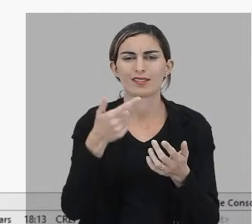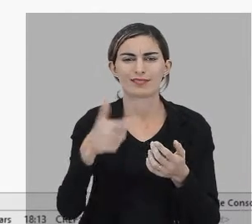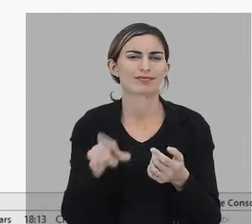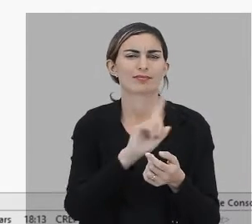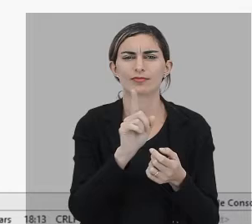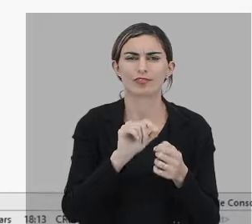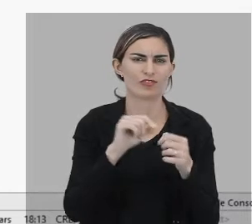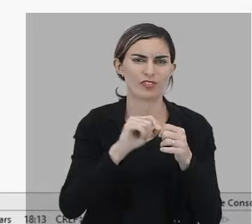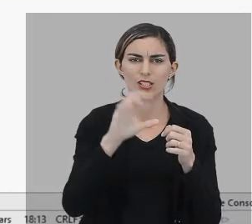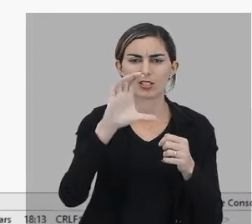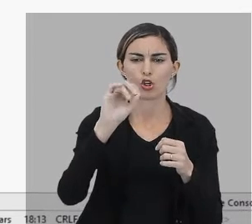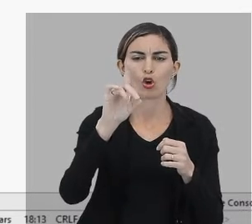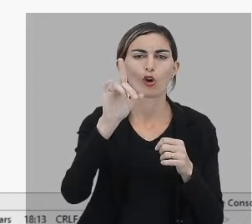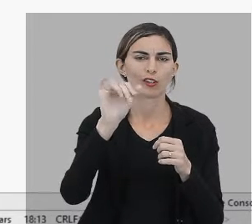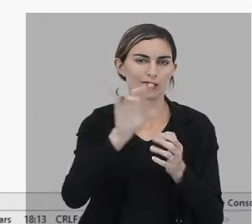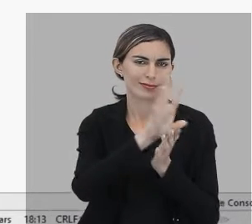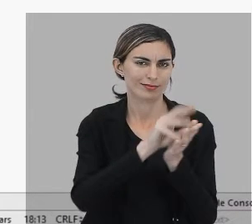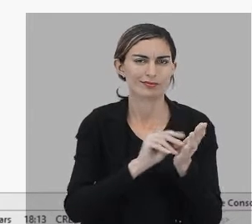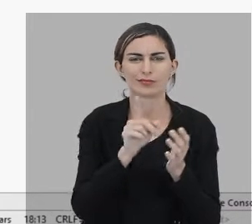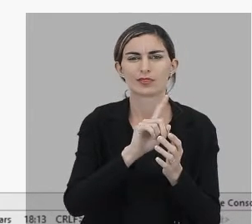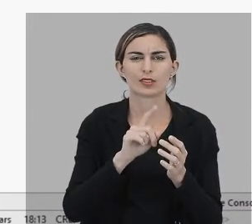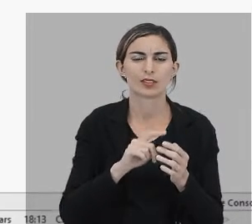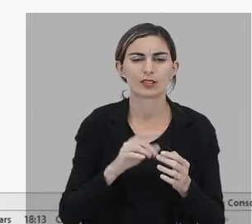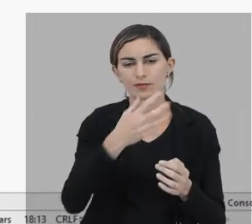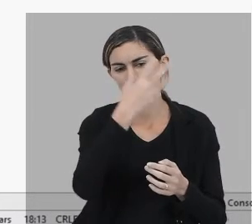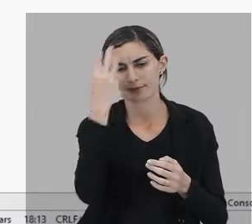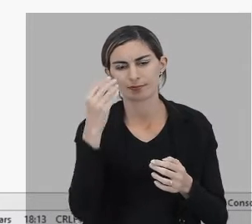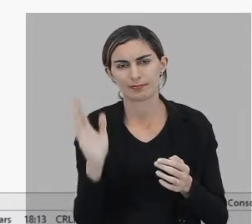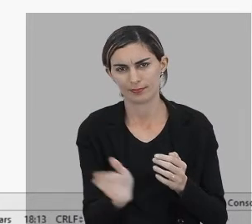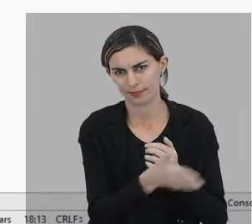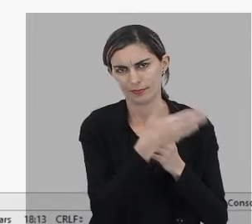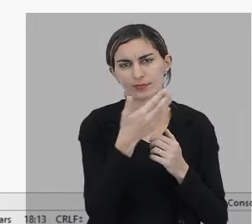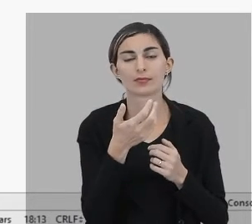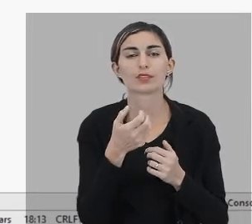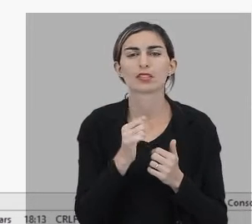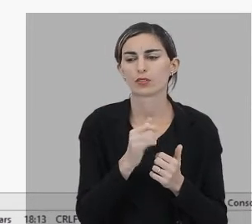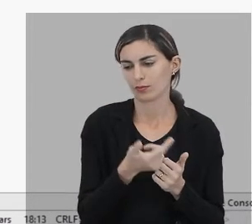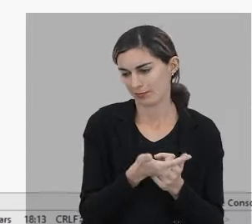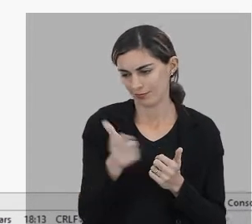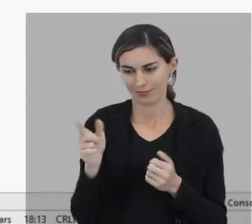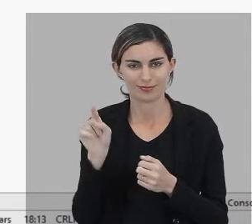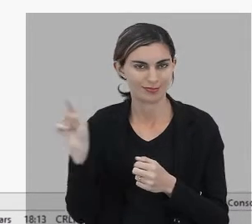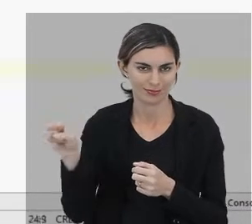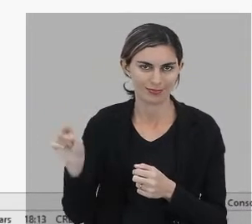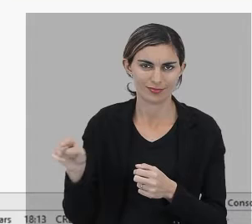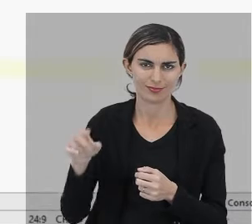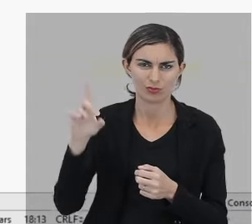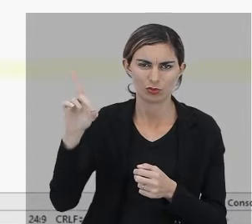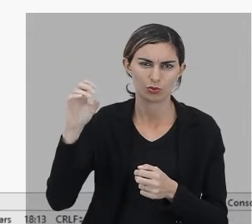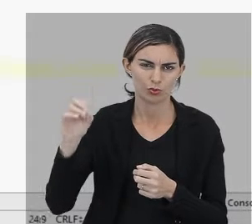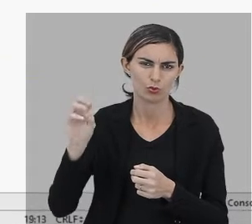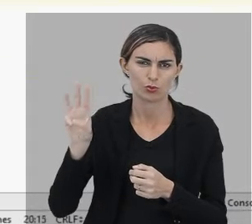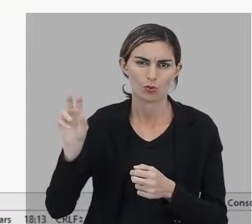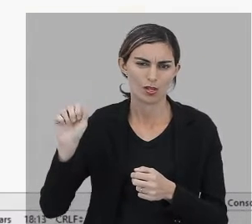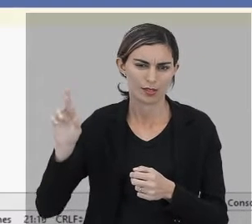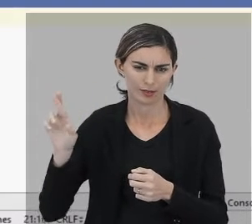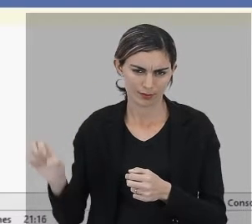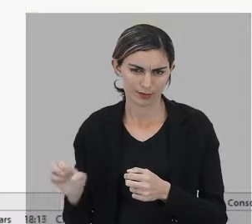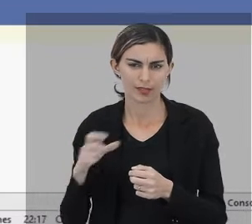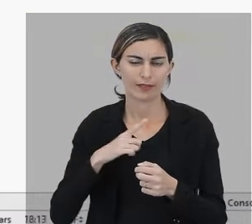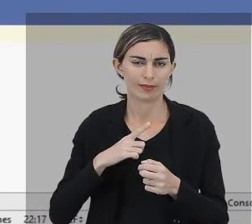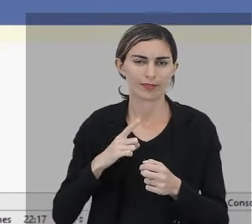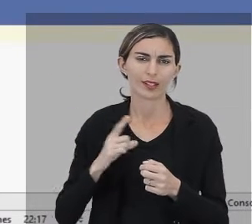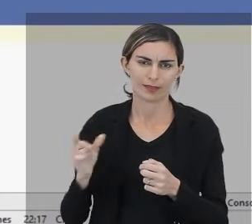executar nenhuma vez o código. Ia passar batido. No caso do while, você tem